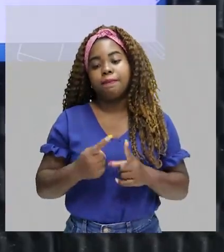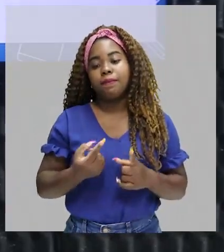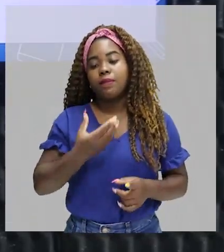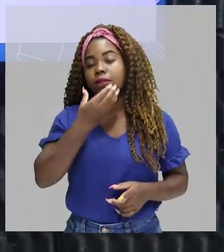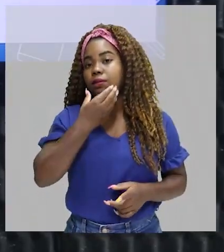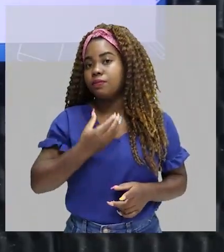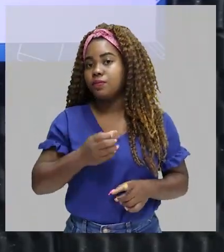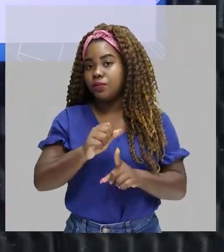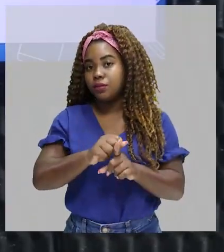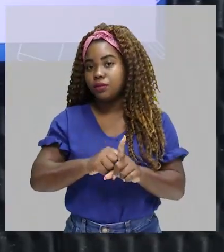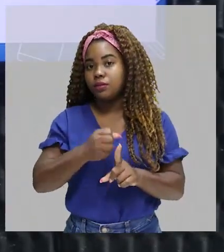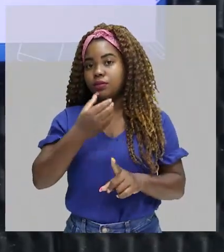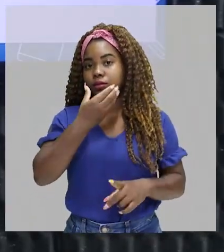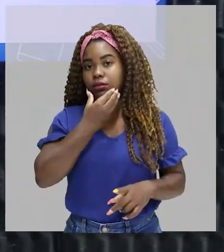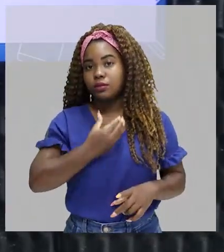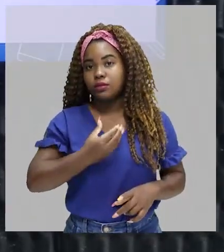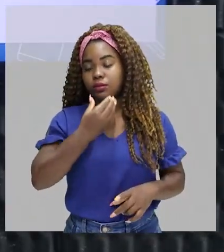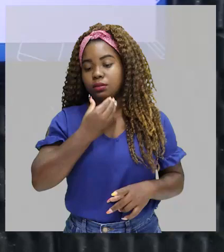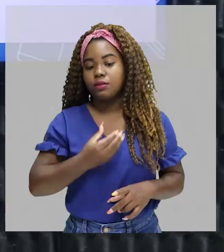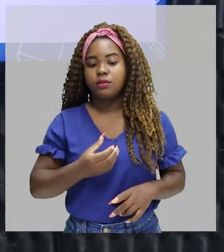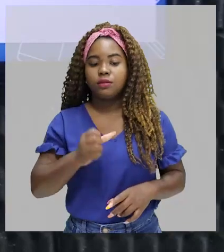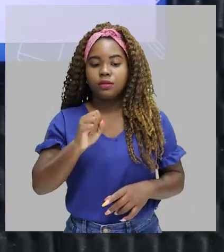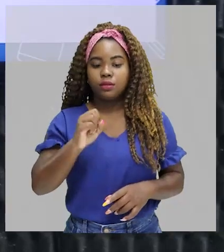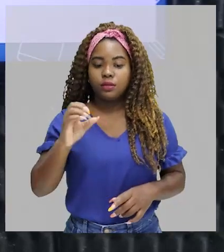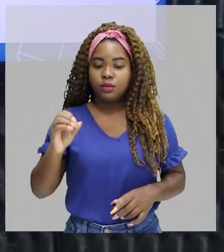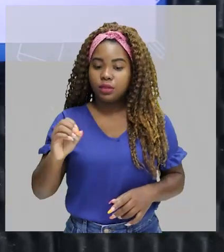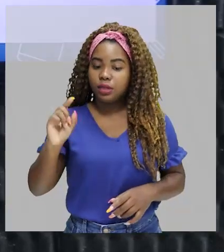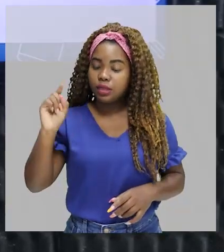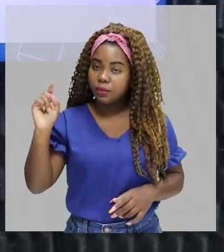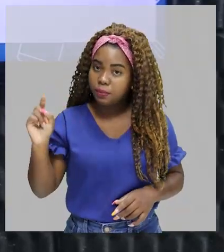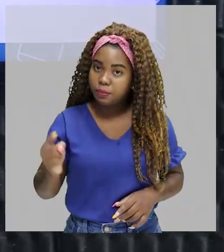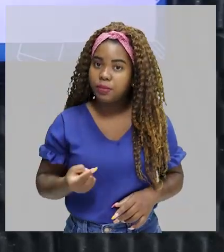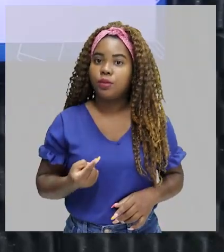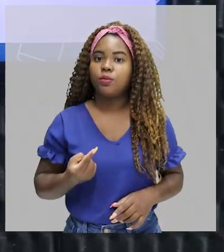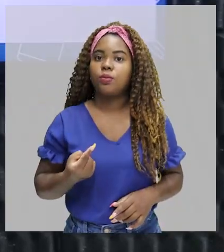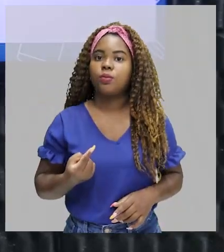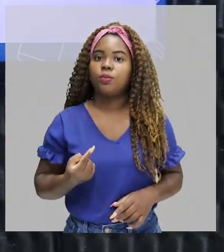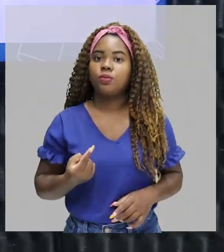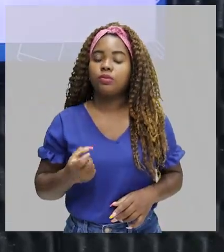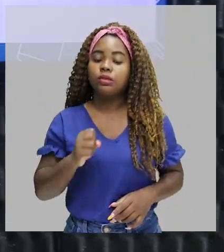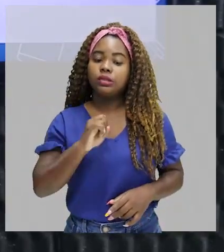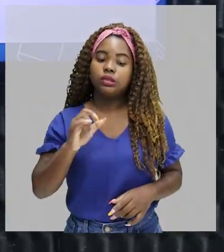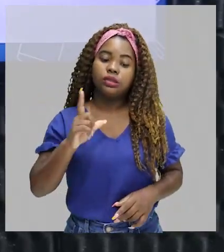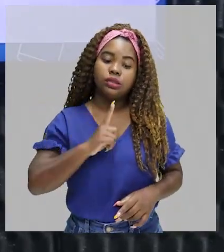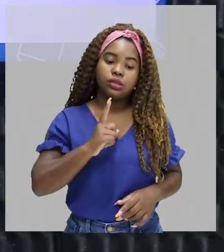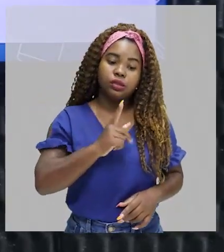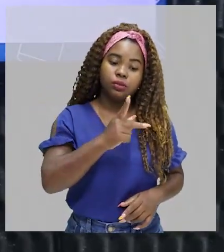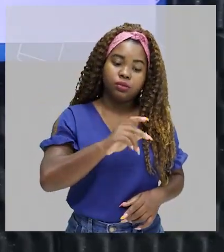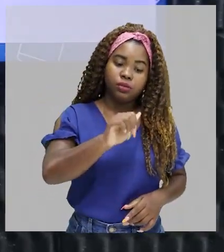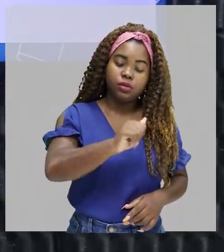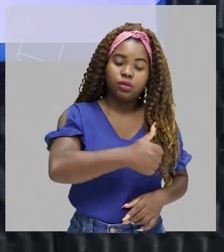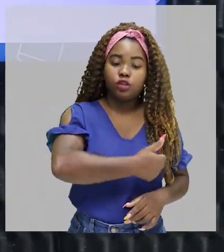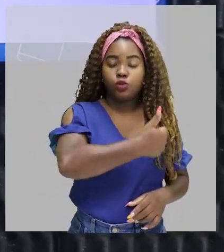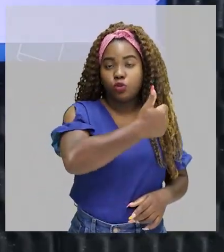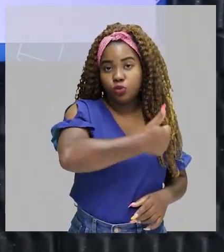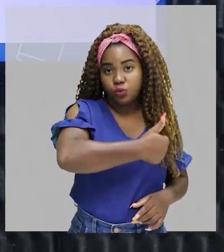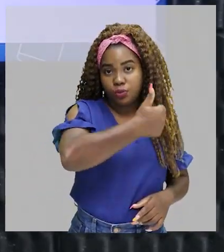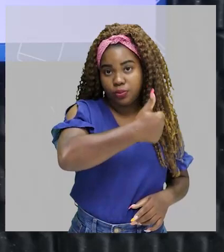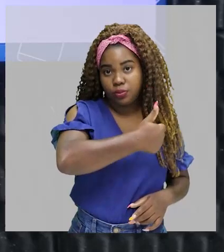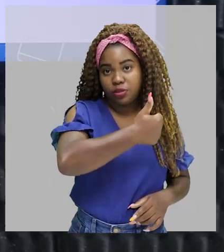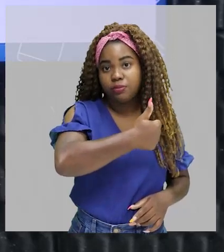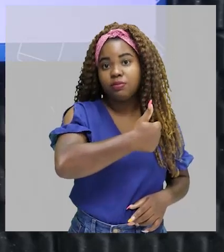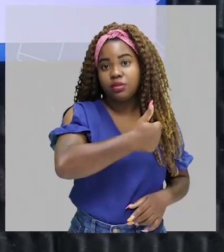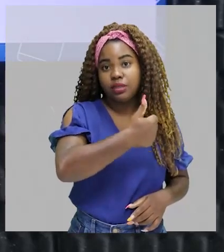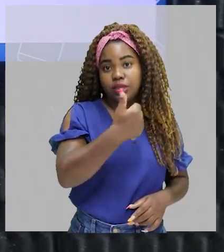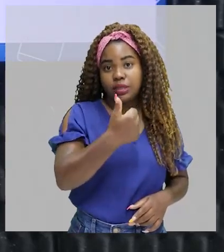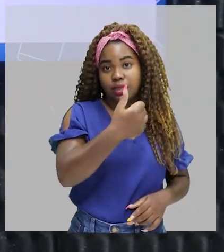dezembro, correspondeu a quanto? 80 mil. Perceba que se eu tenho uma PA aonde o primeiro termo